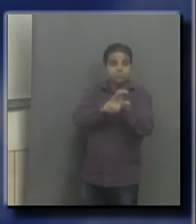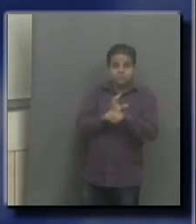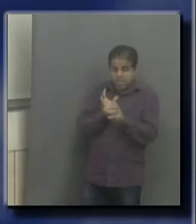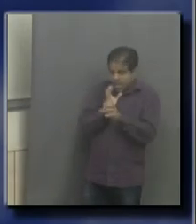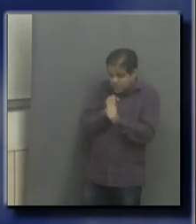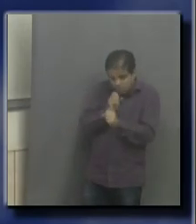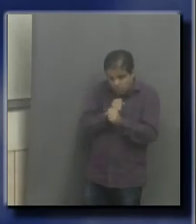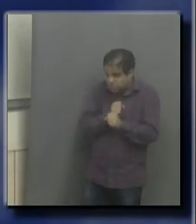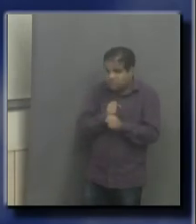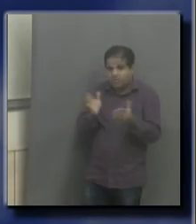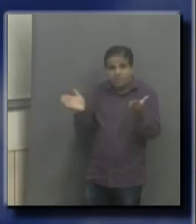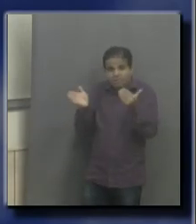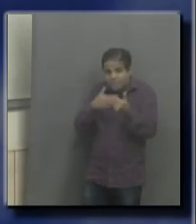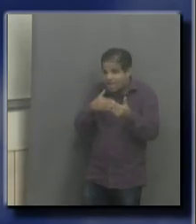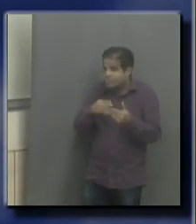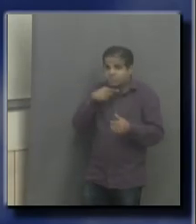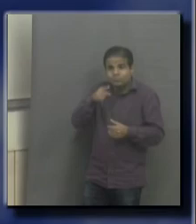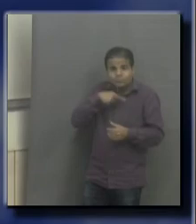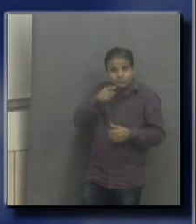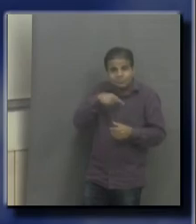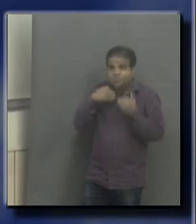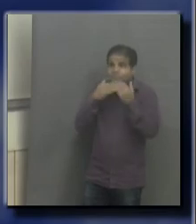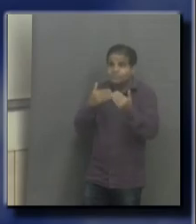fecha nunca, né?